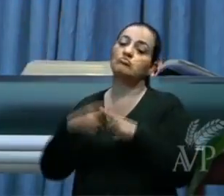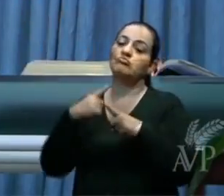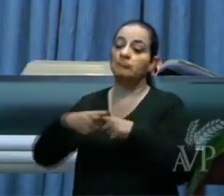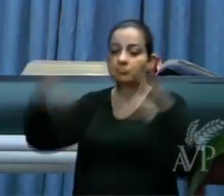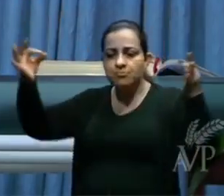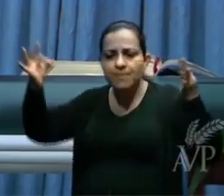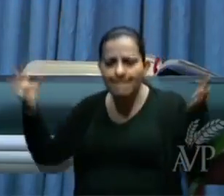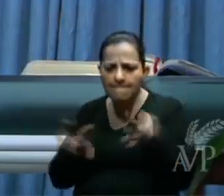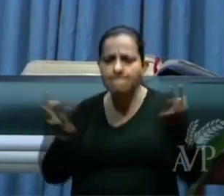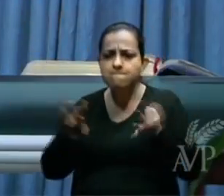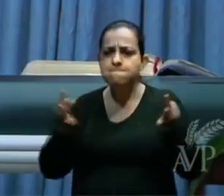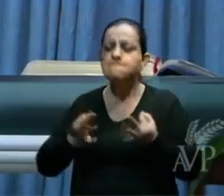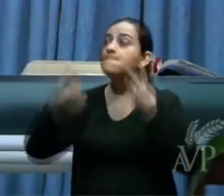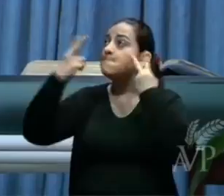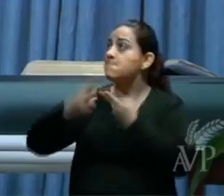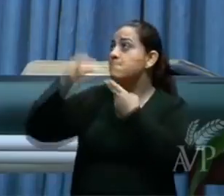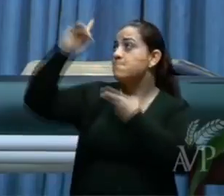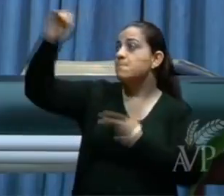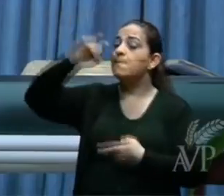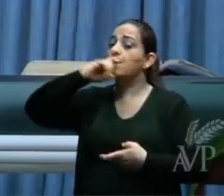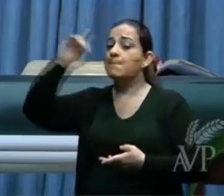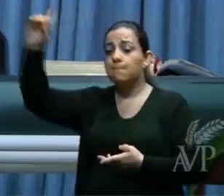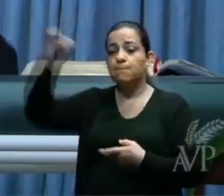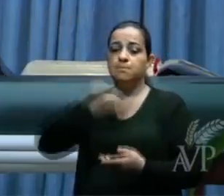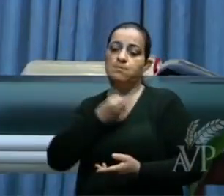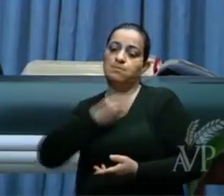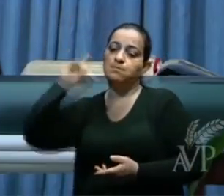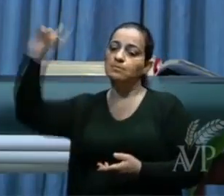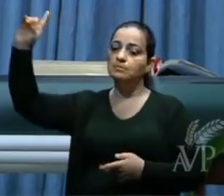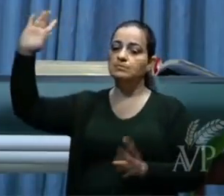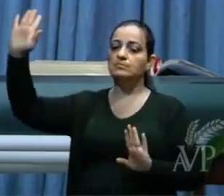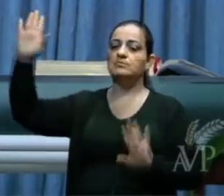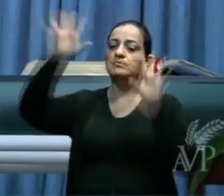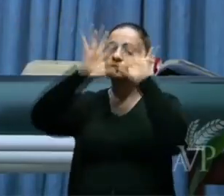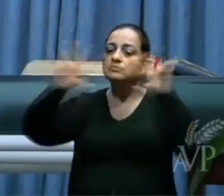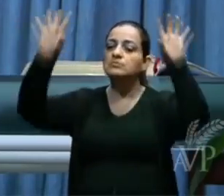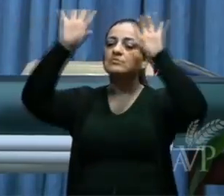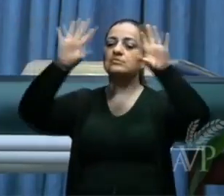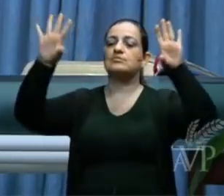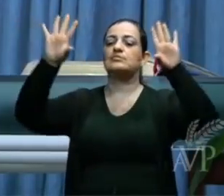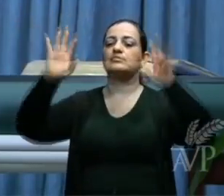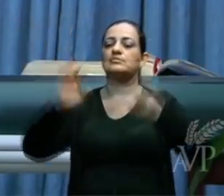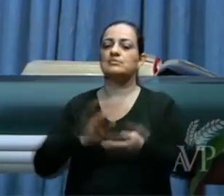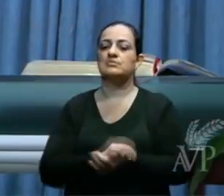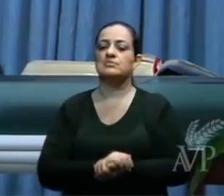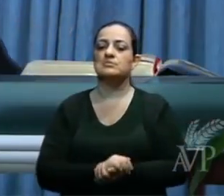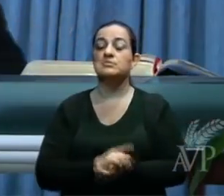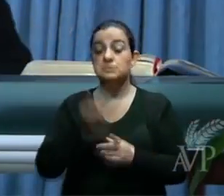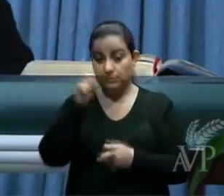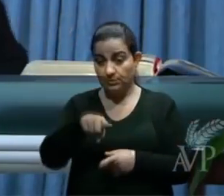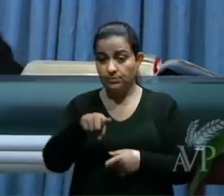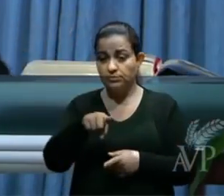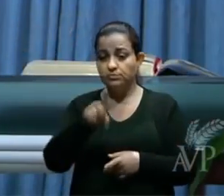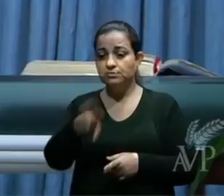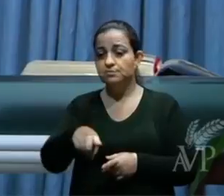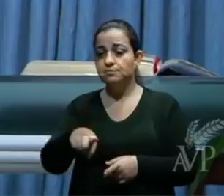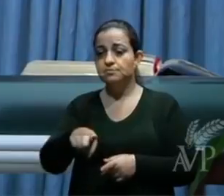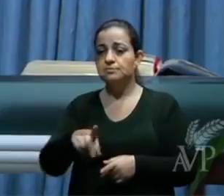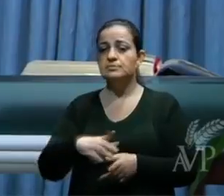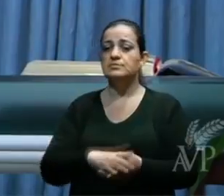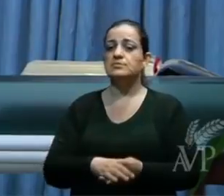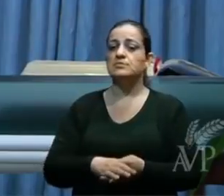perfeitos como é perfeito vosso pai que está no céu não é isto